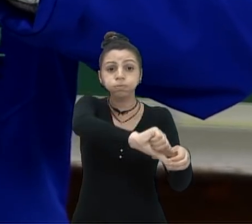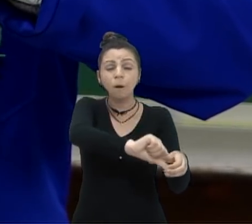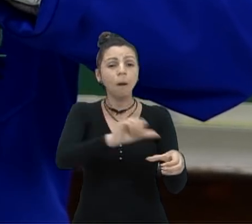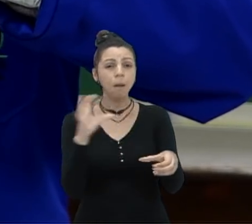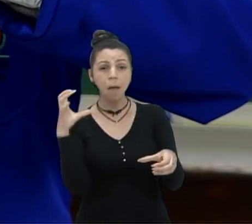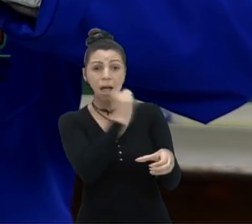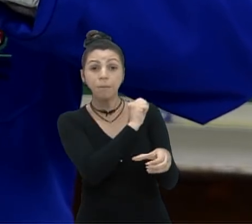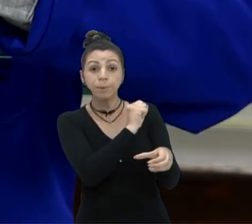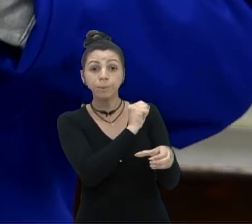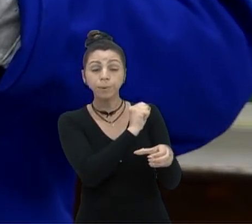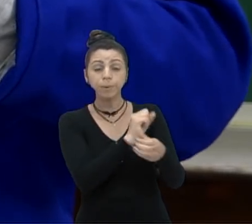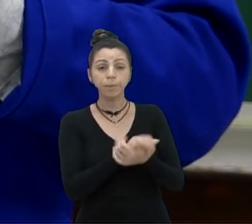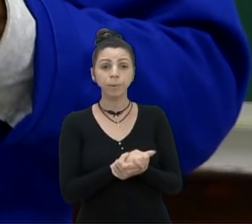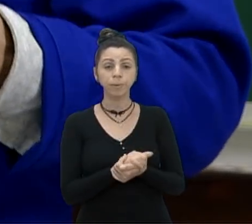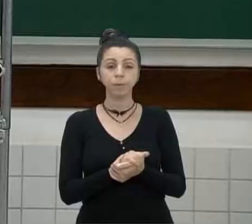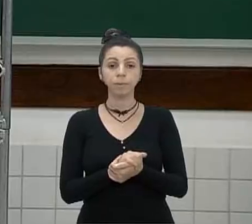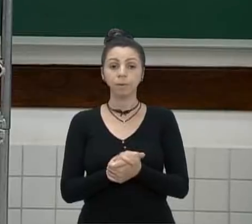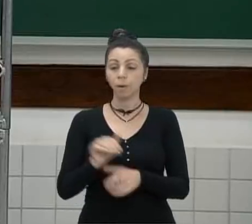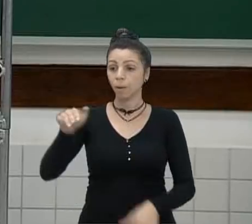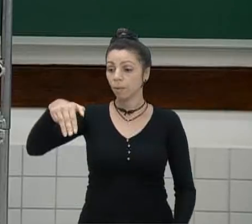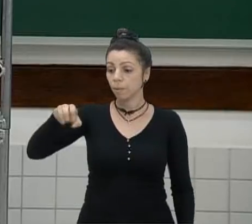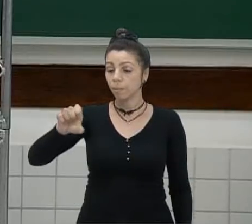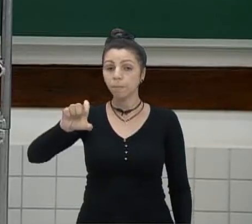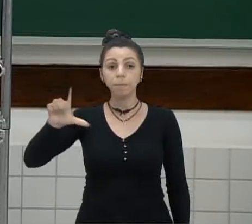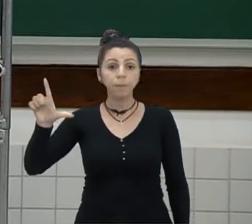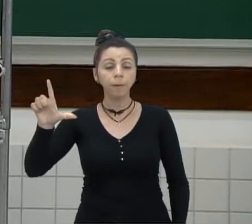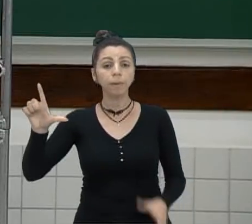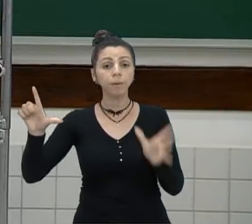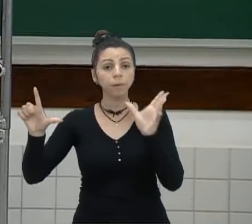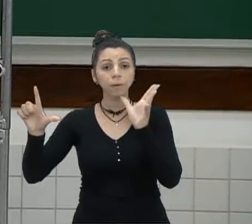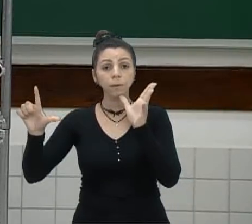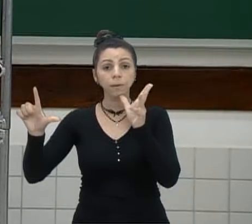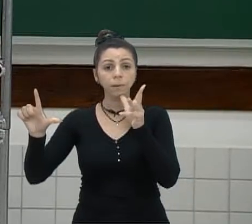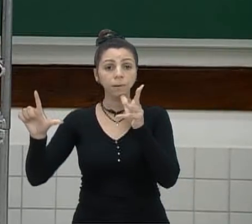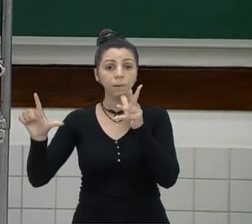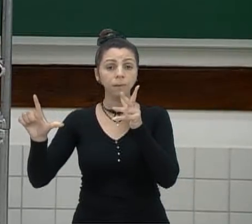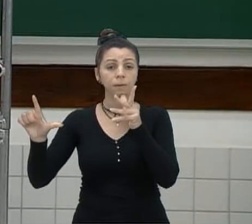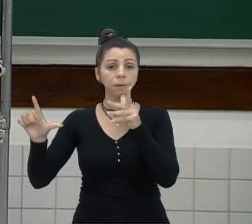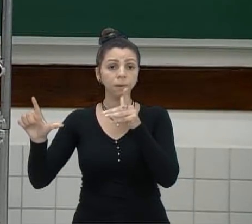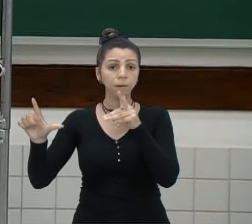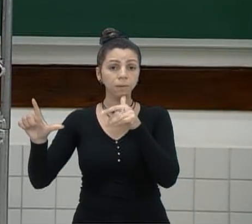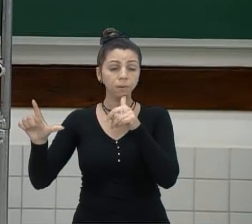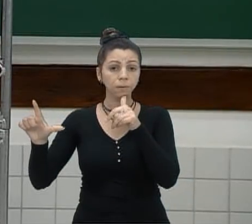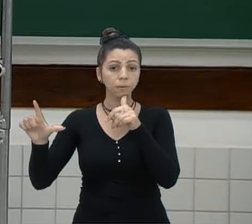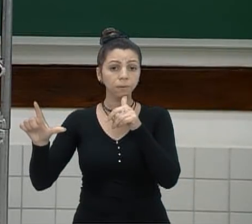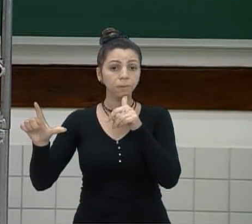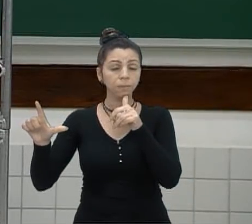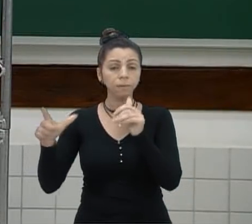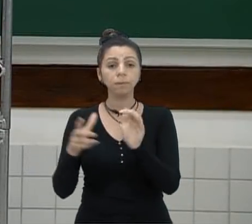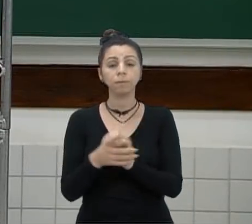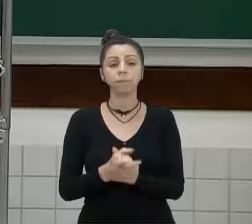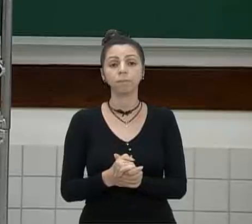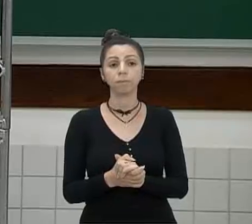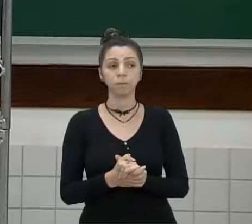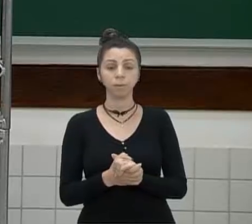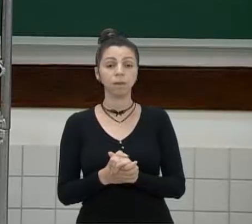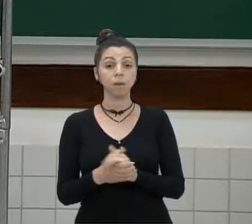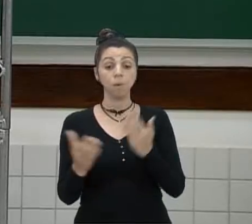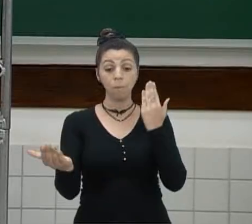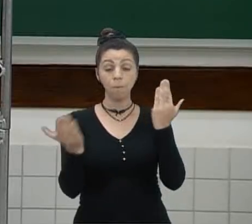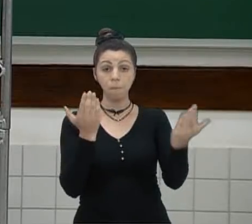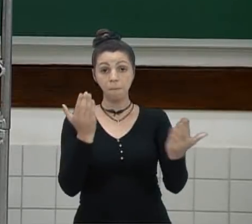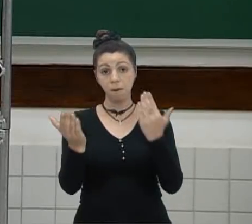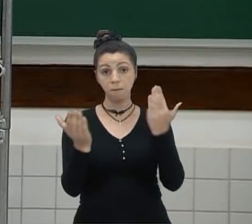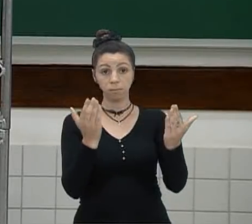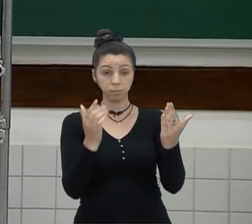Vocês perceberam que o mel demorou muito mais tempo para sair do potinho e cair na colher? Ele é mais viscoso, se eu comparar com a